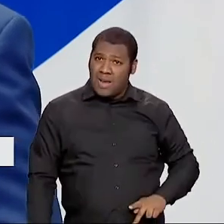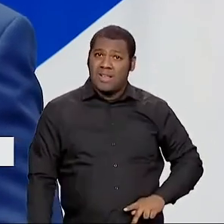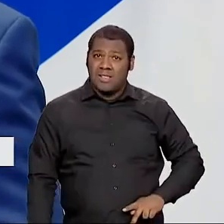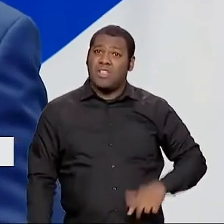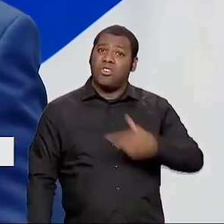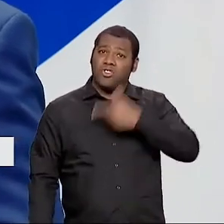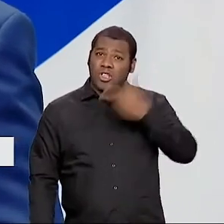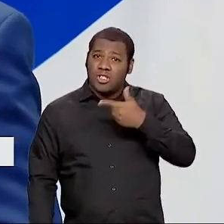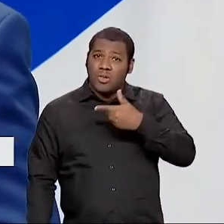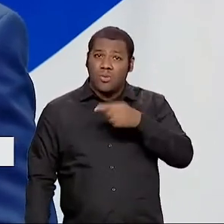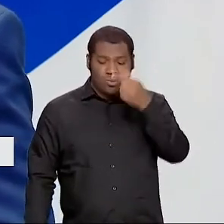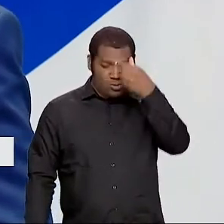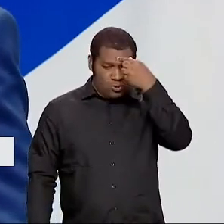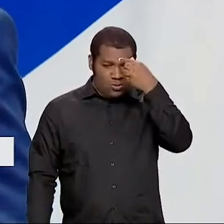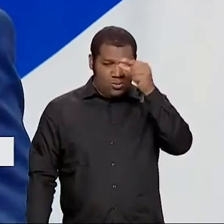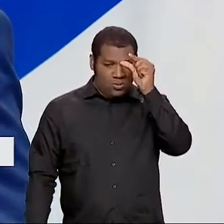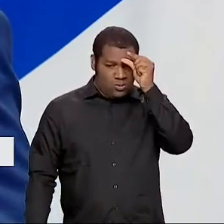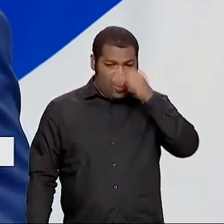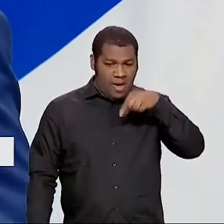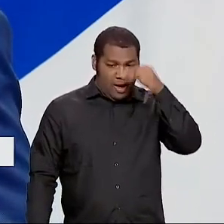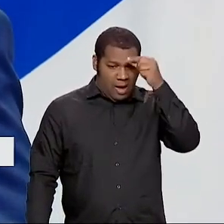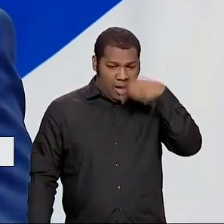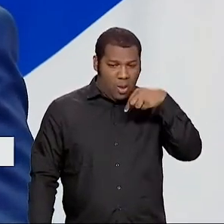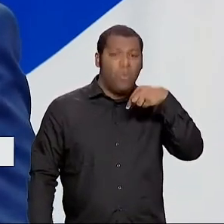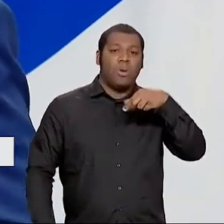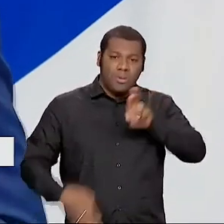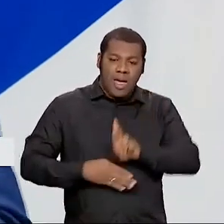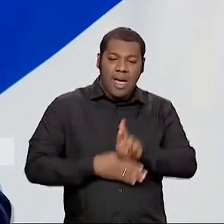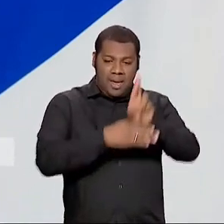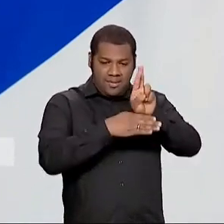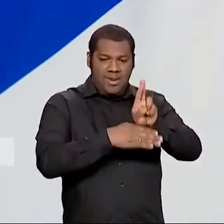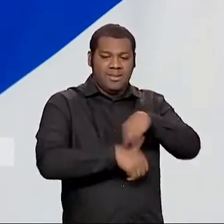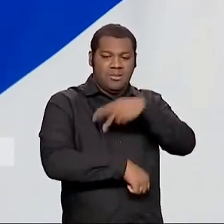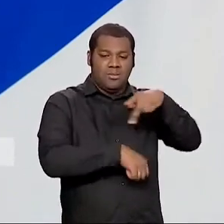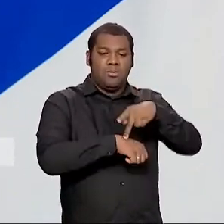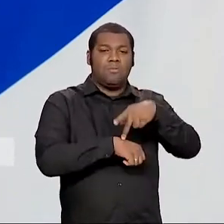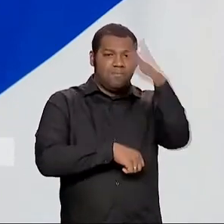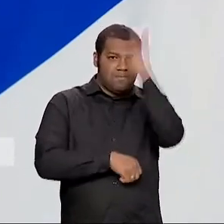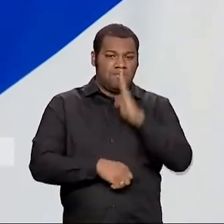vai o Alckmin, e o Alckmin representará bem o Brasil.